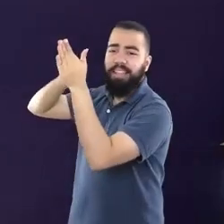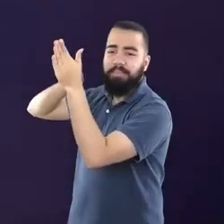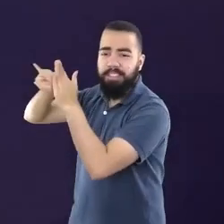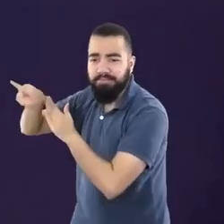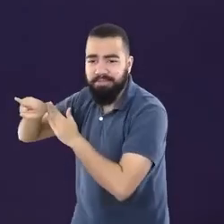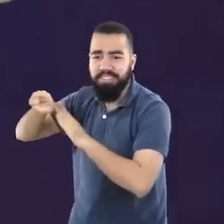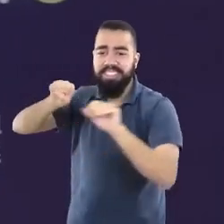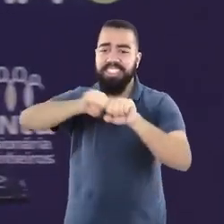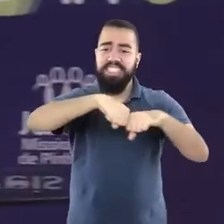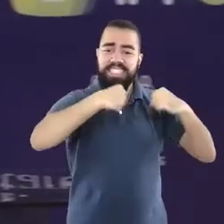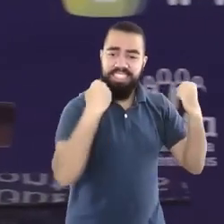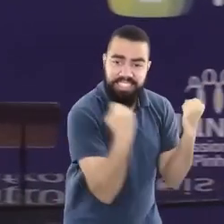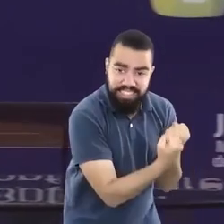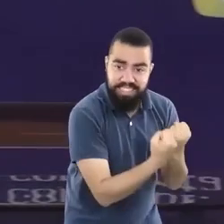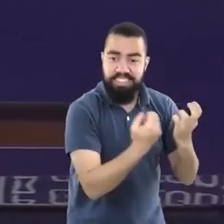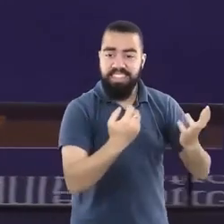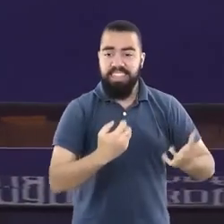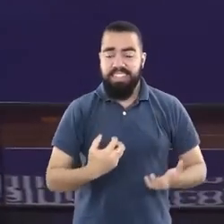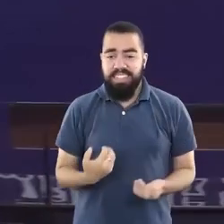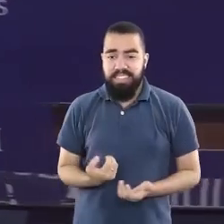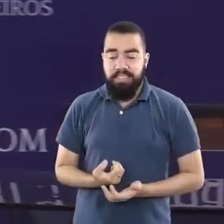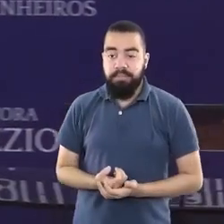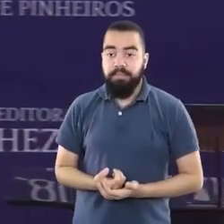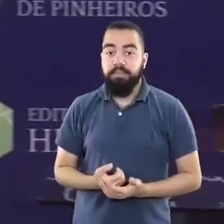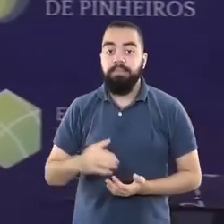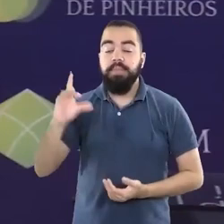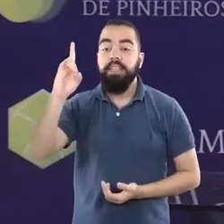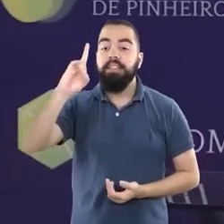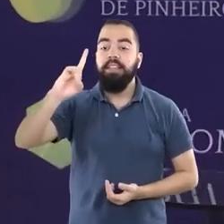Deus falou: meu filho, vamos fazer uma coisa, vamos mudar de método?